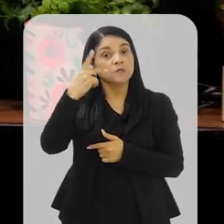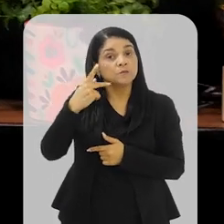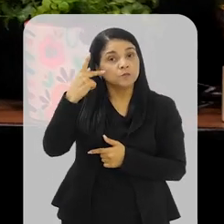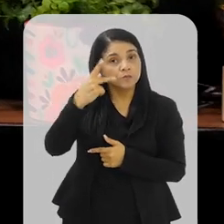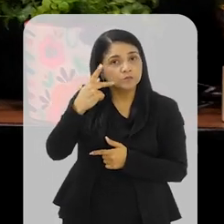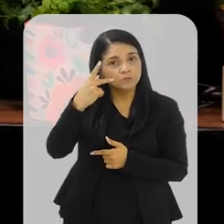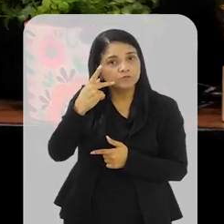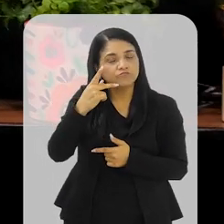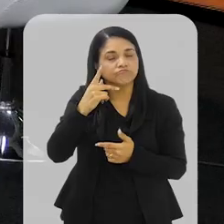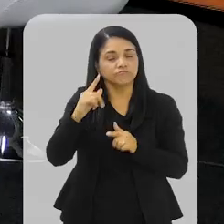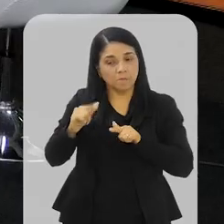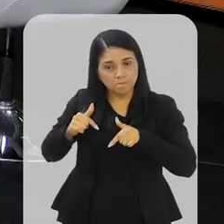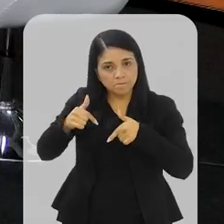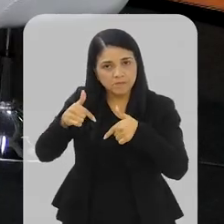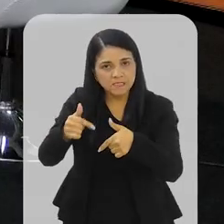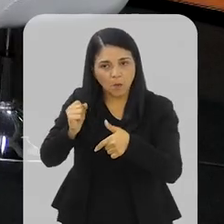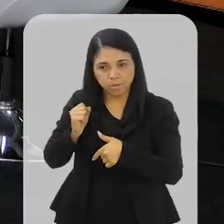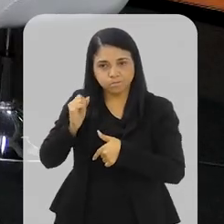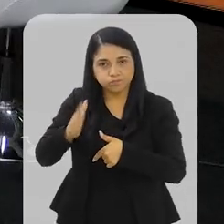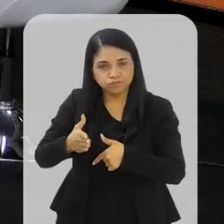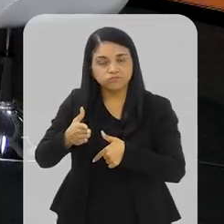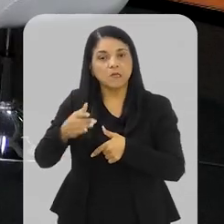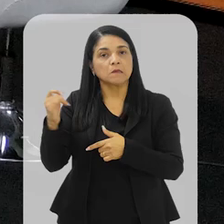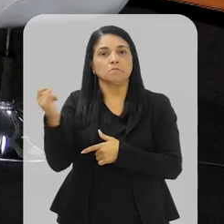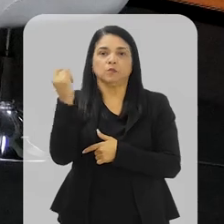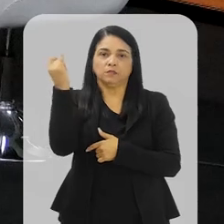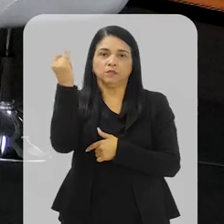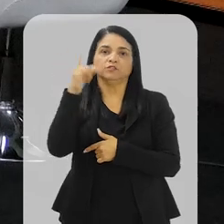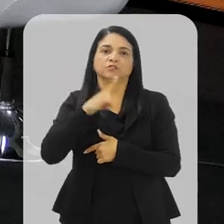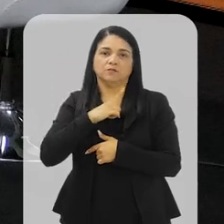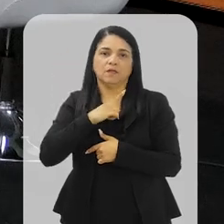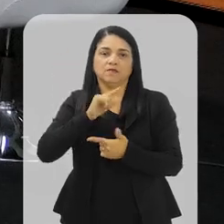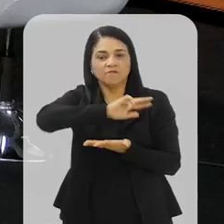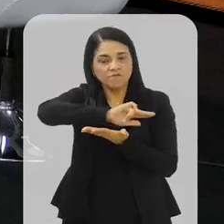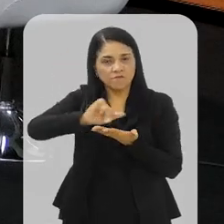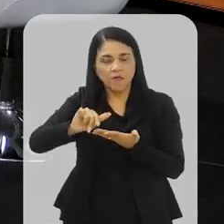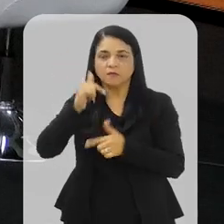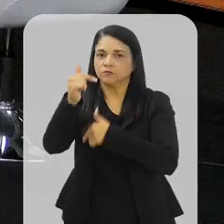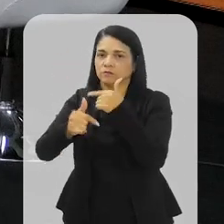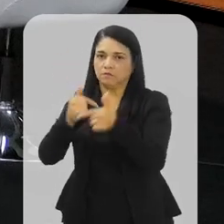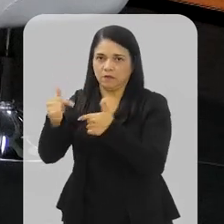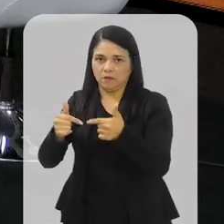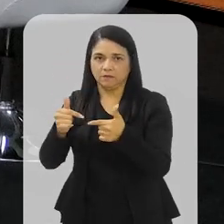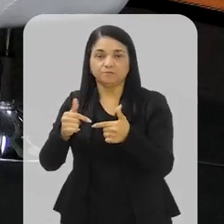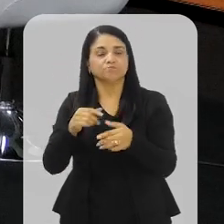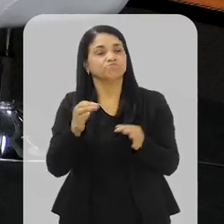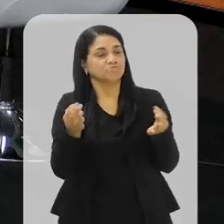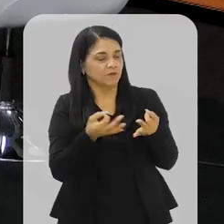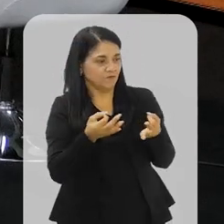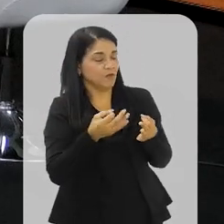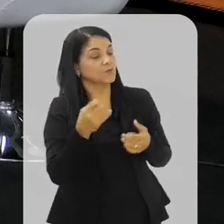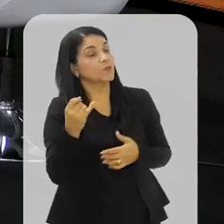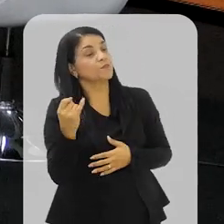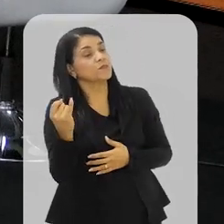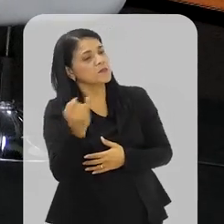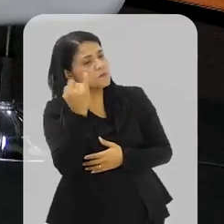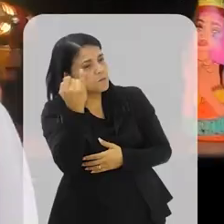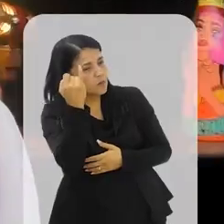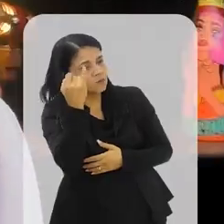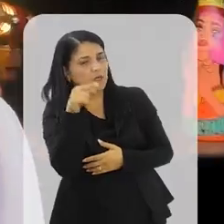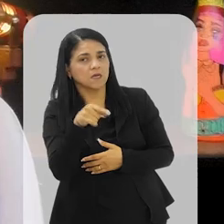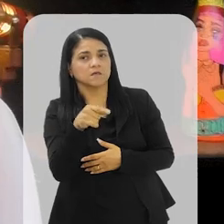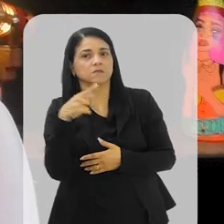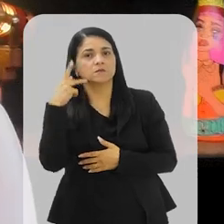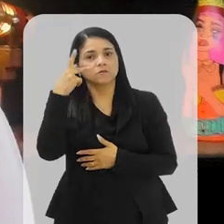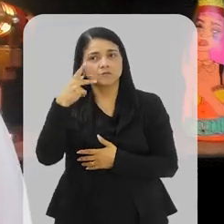parlamentares têm uma missão das mais importantes na mão Com todas essas tarefas perfeito partindo da